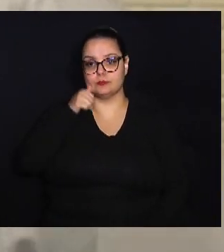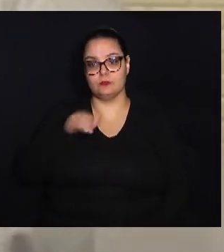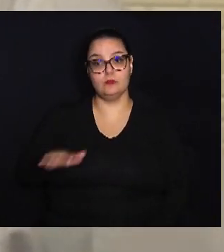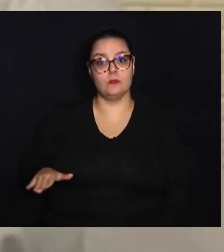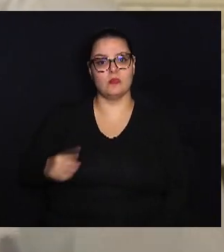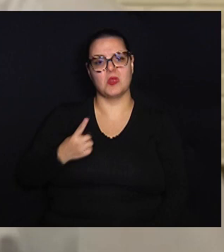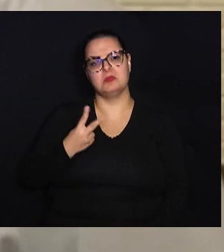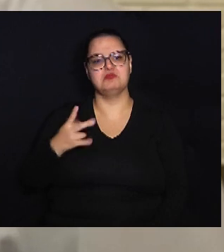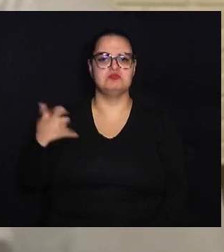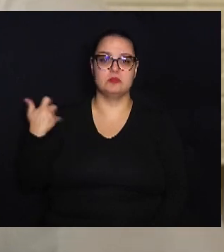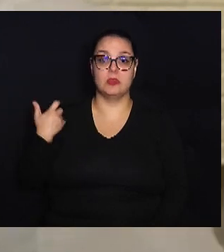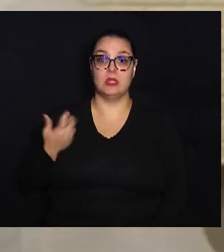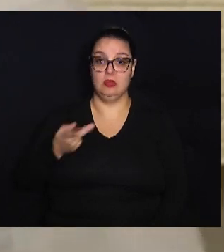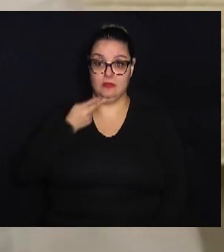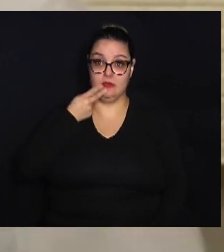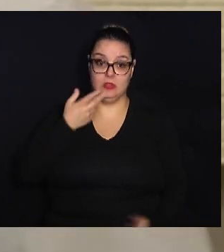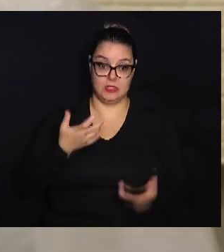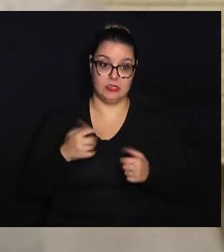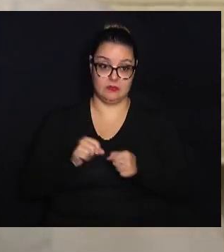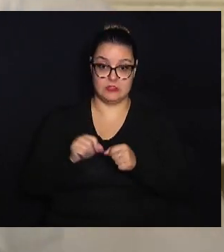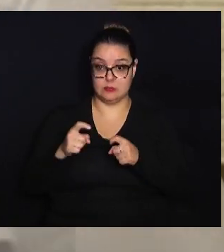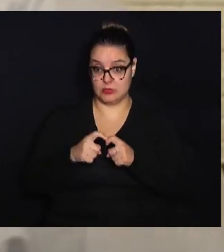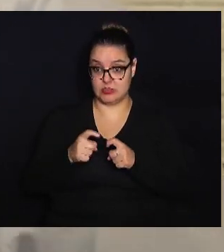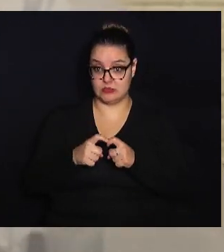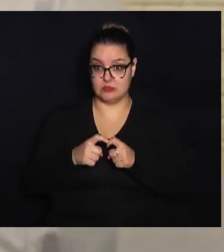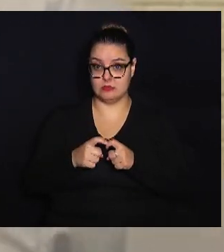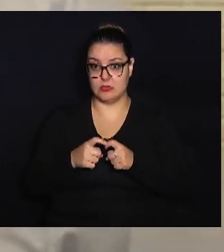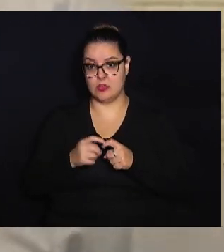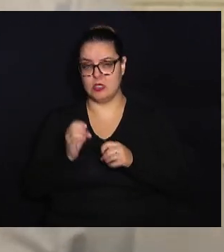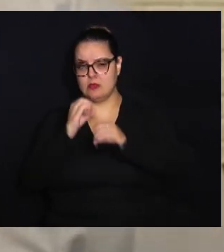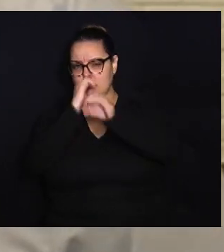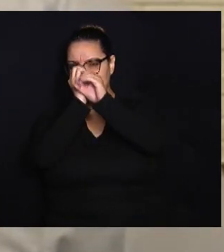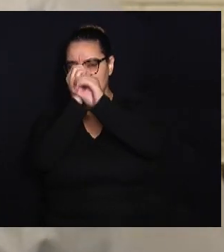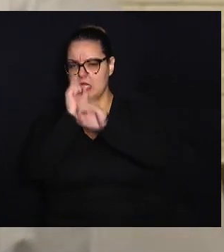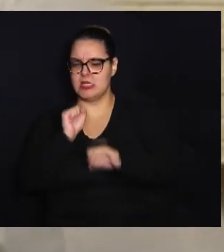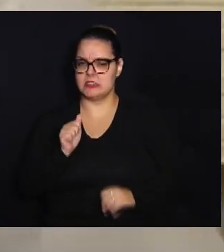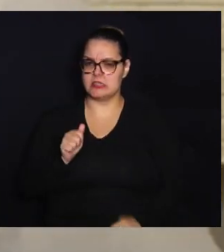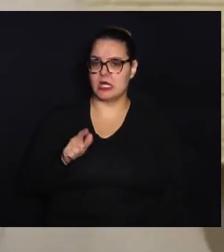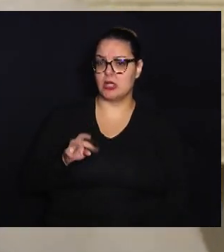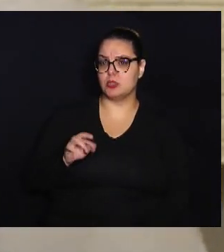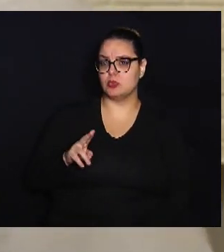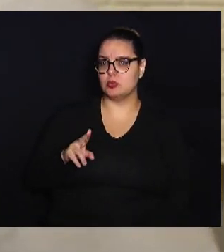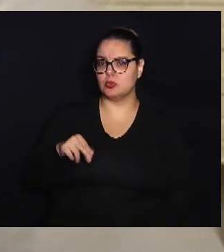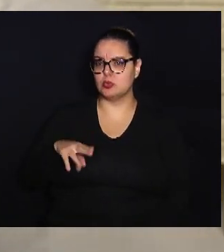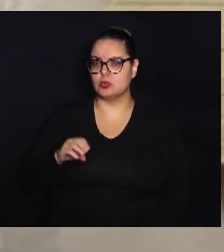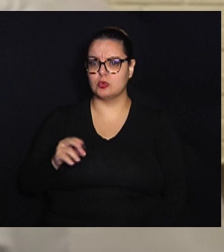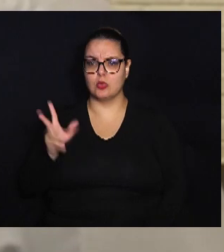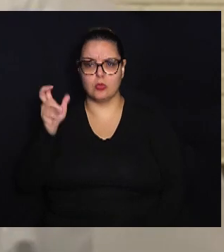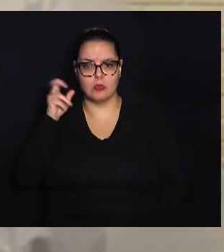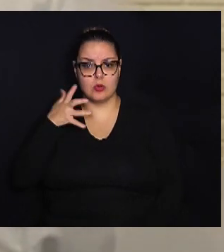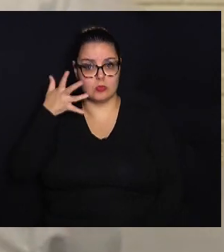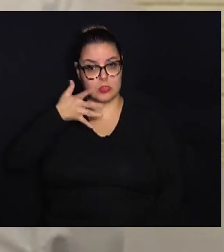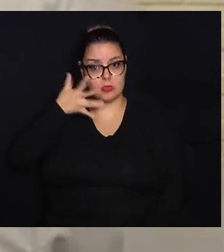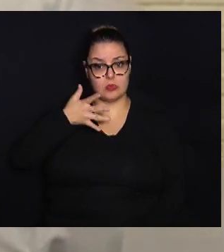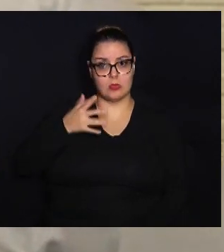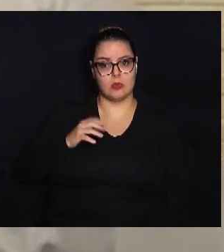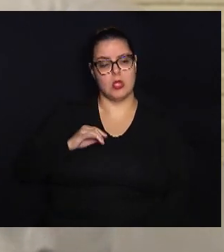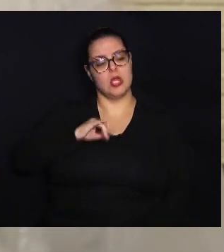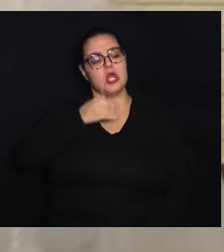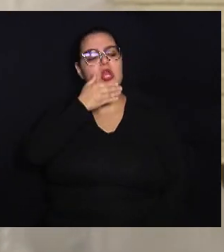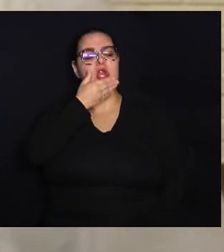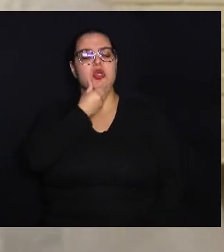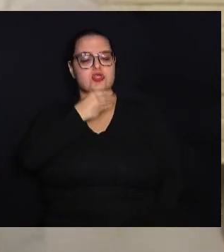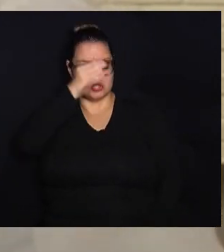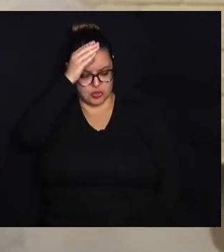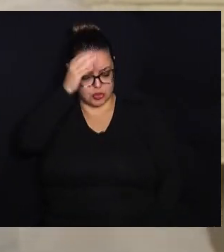de seus 12 anos e ela falou que queria fazer medicina ela observou Saturno ela escutou a minha palestra tudo mais ela veio e fala assim